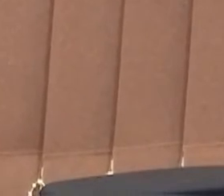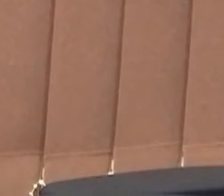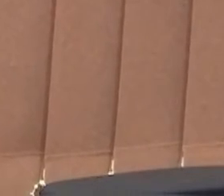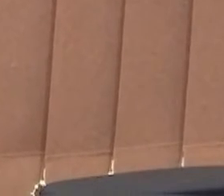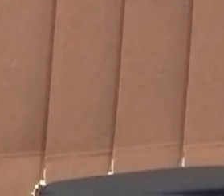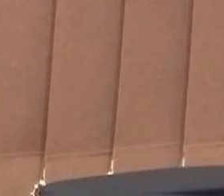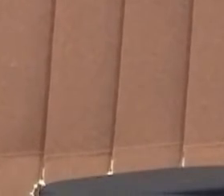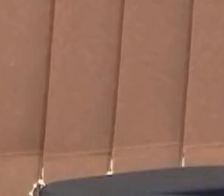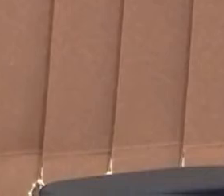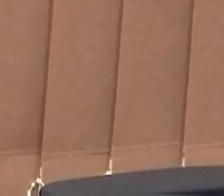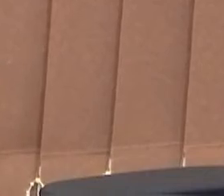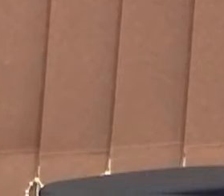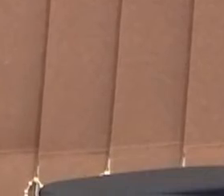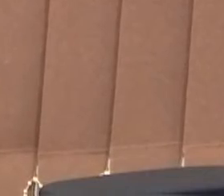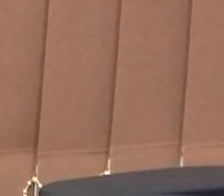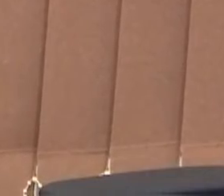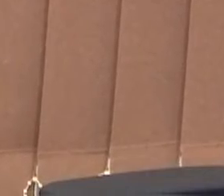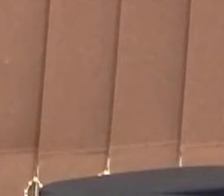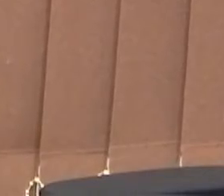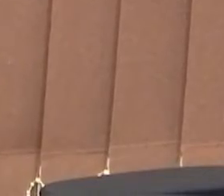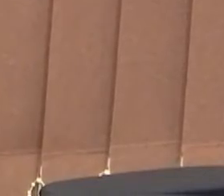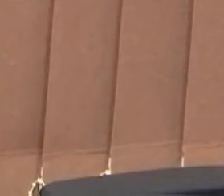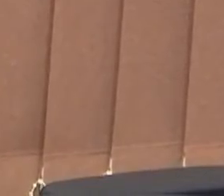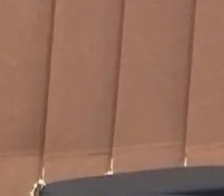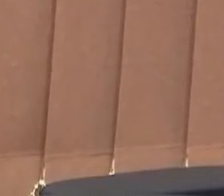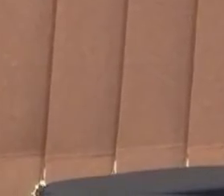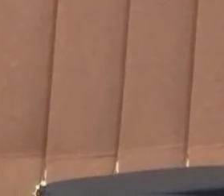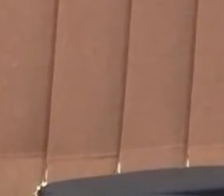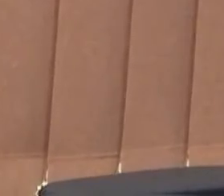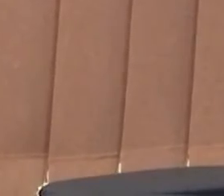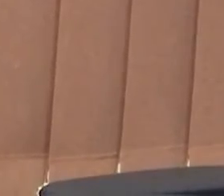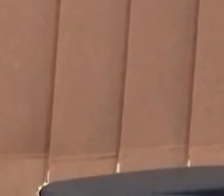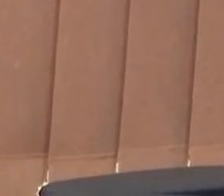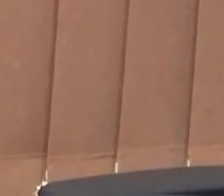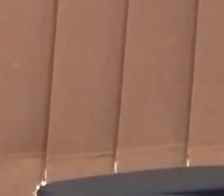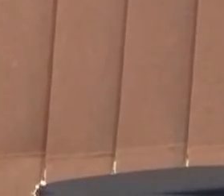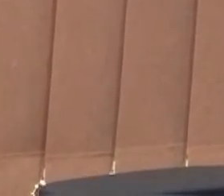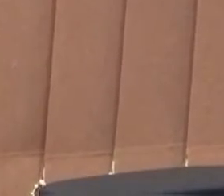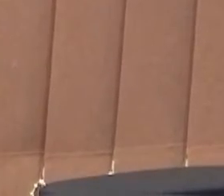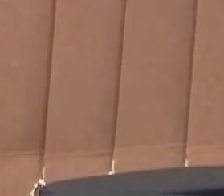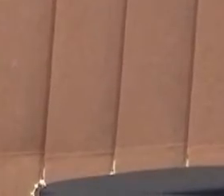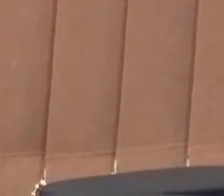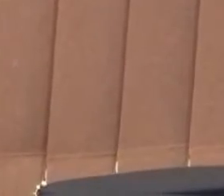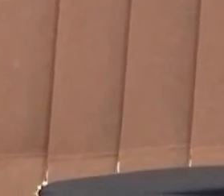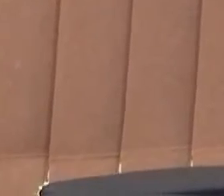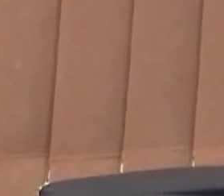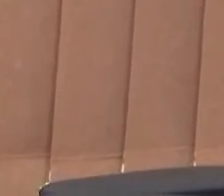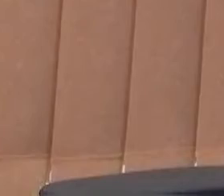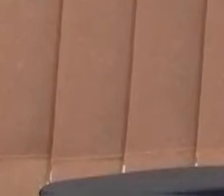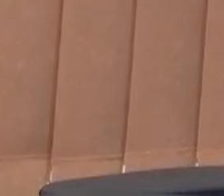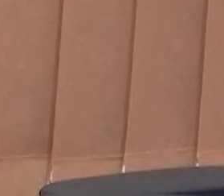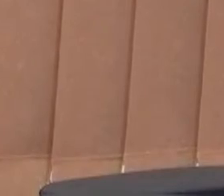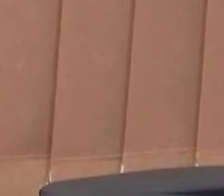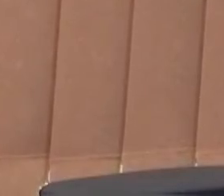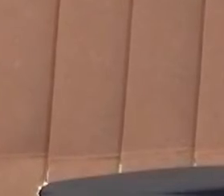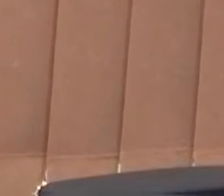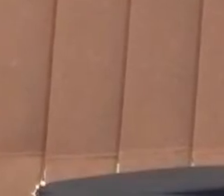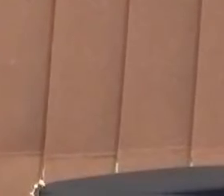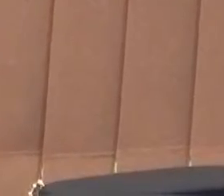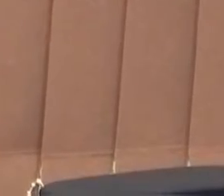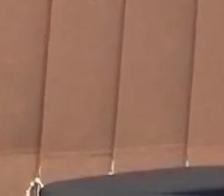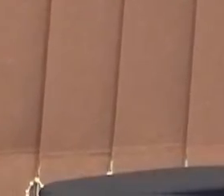Marighete vai... Com certeza. Ah, tá bom. Com certeza. Tá bom. Gente, então aqui, ó. Eu vou ter que me retirar, eu só quero